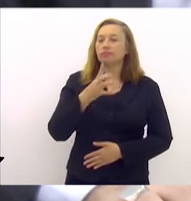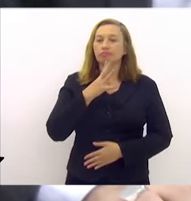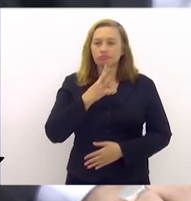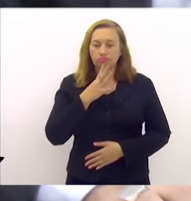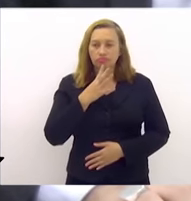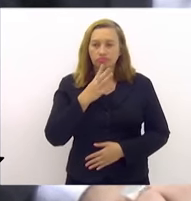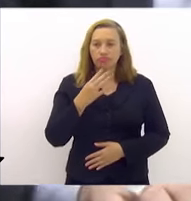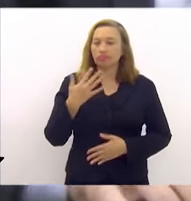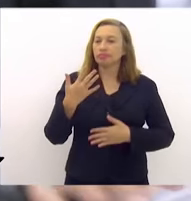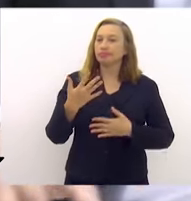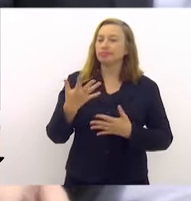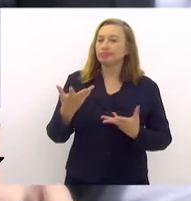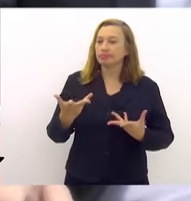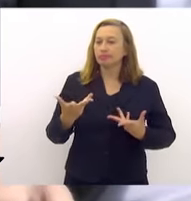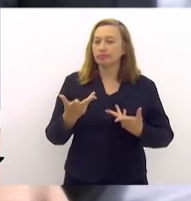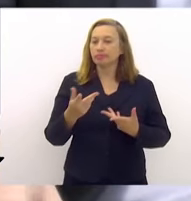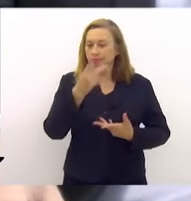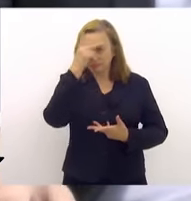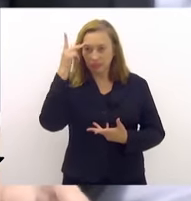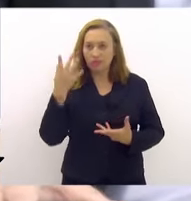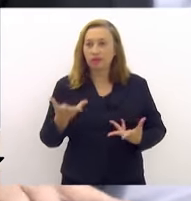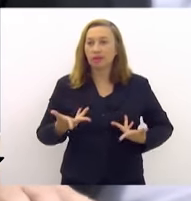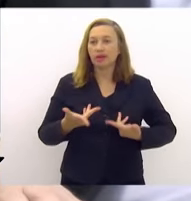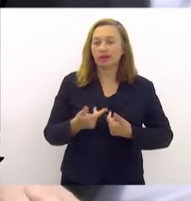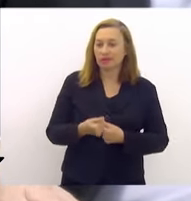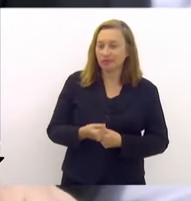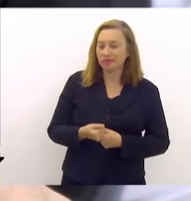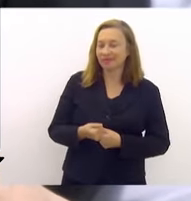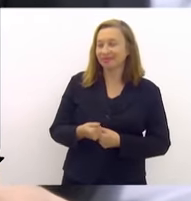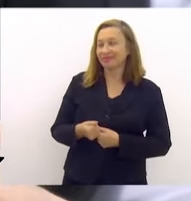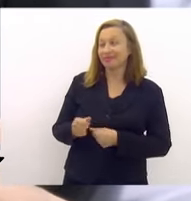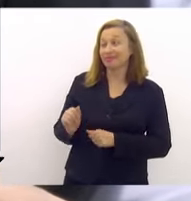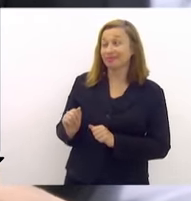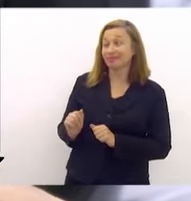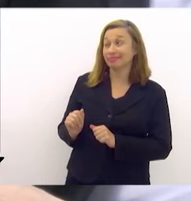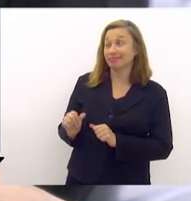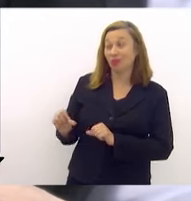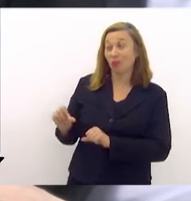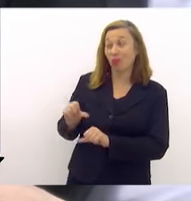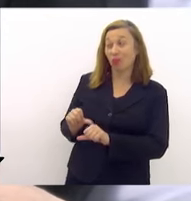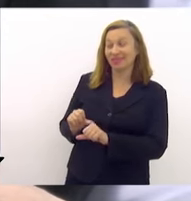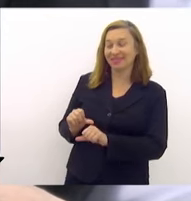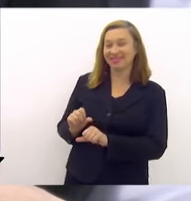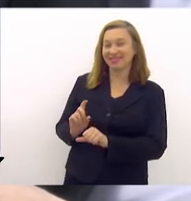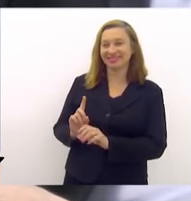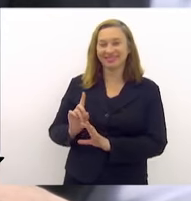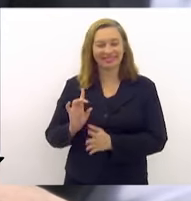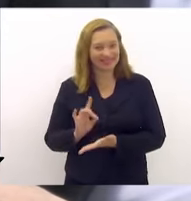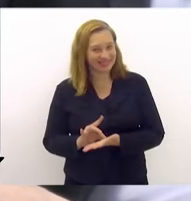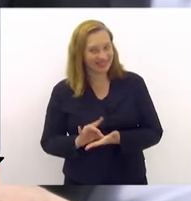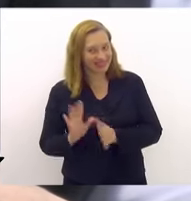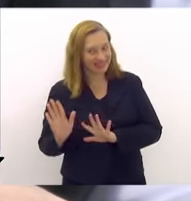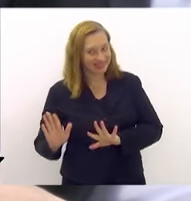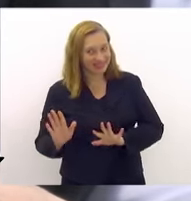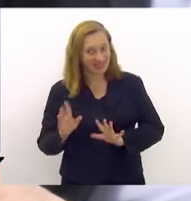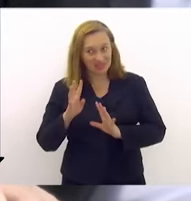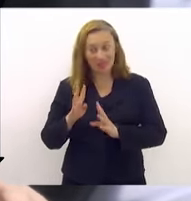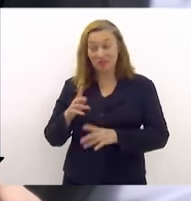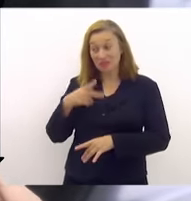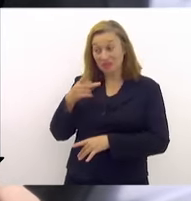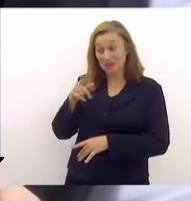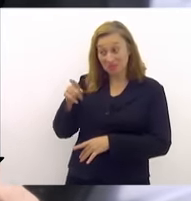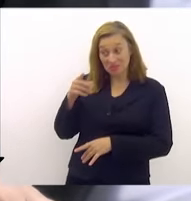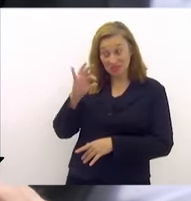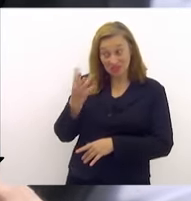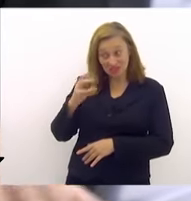simpatia, expliquei para ele as questões... Olha que a gente... Vou te denunciar o Chico.